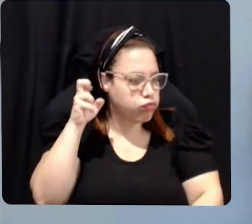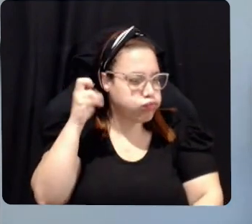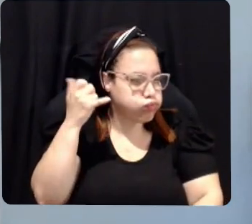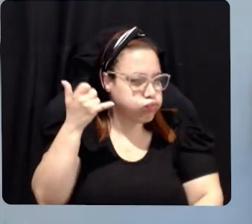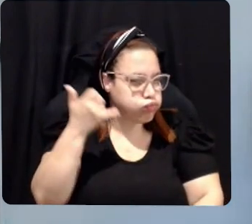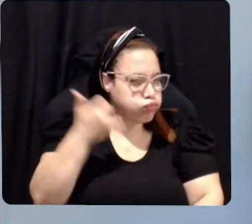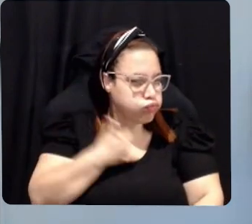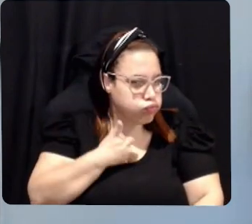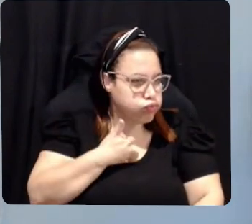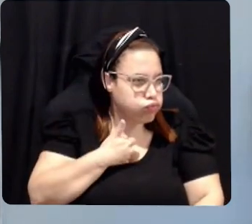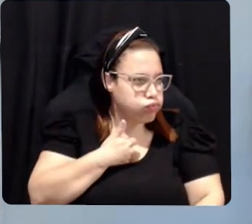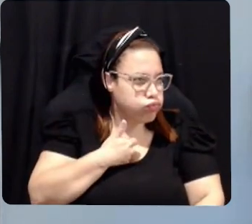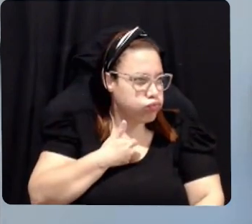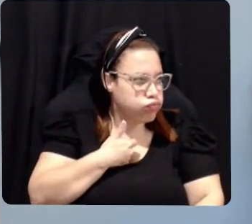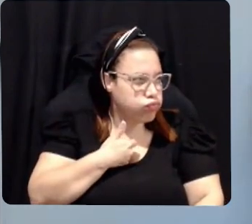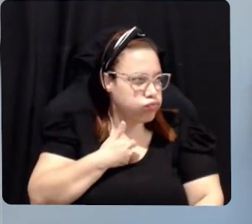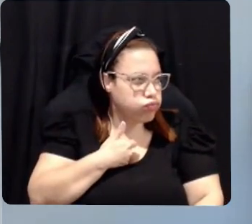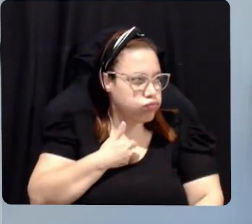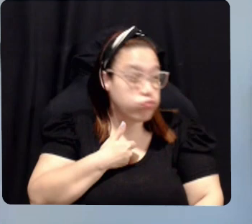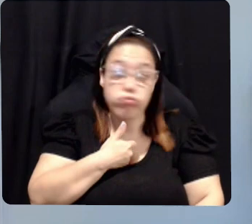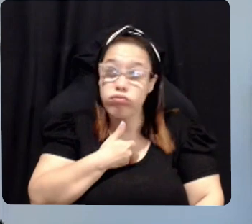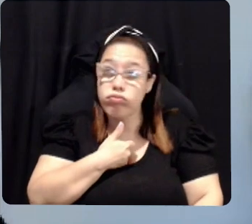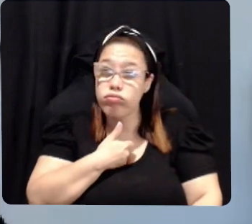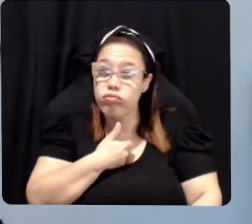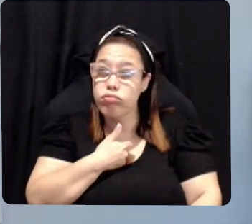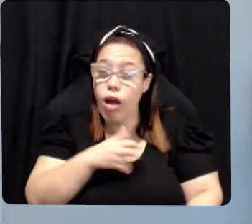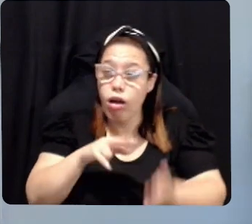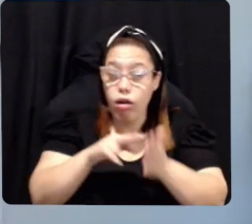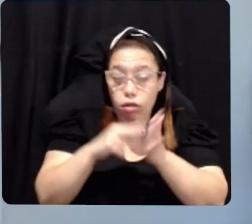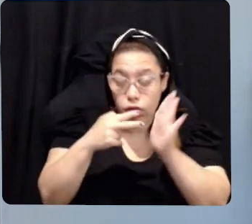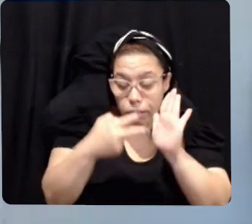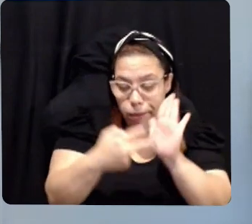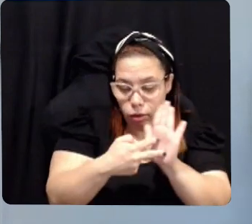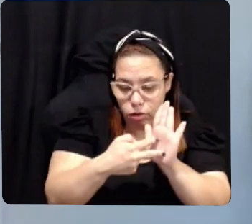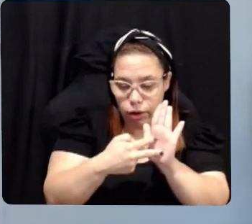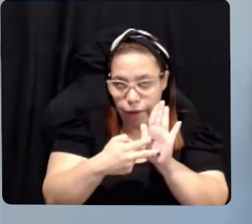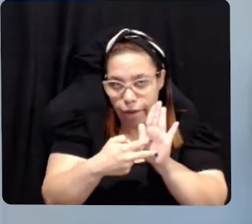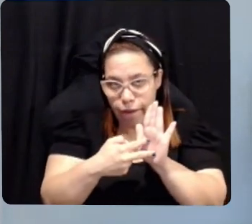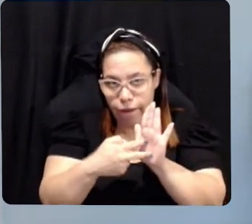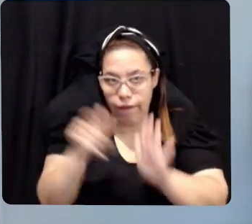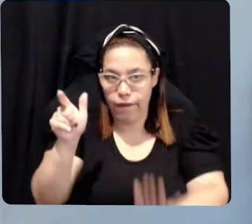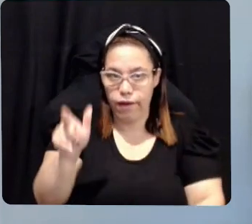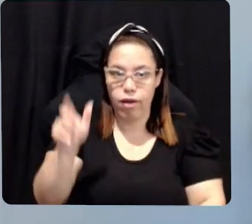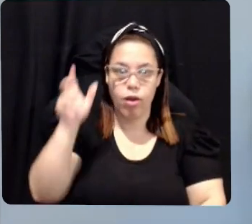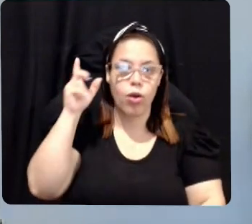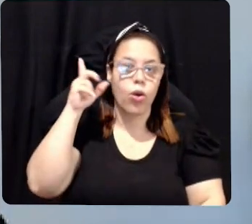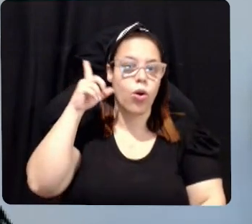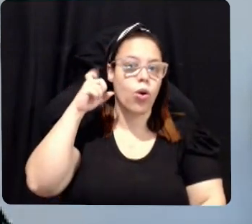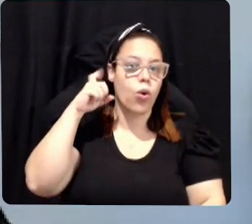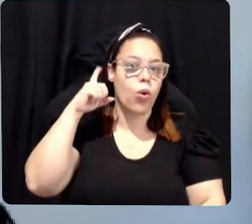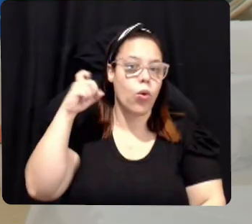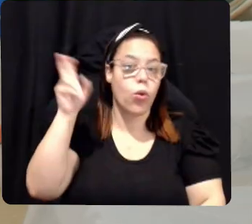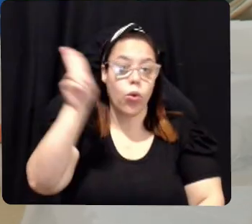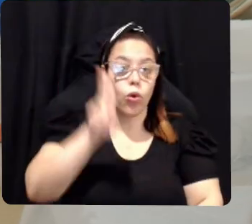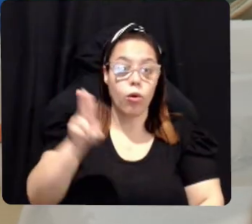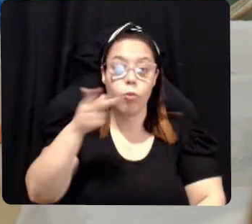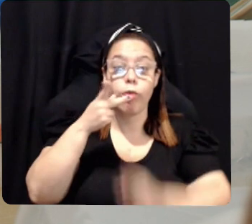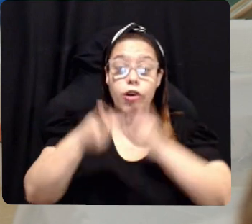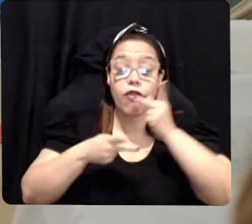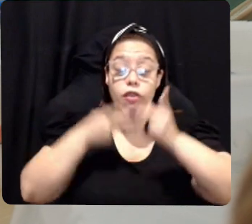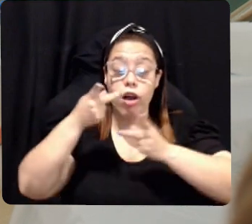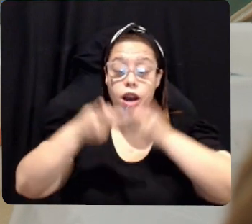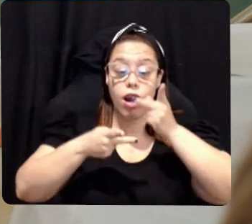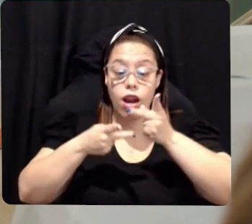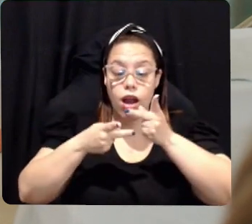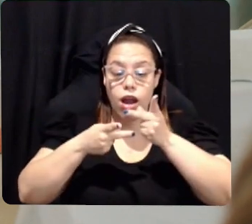letra, ao som que ela representa. Isso é uma capacidade simbólica. Então, a gente pega os sons